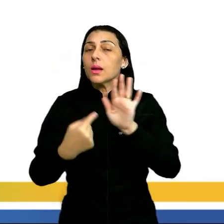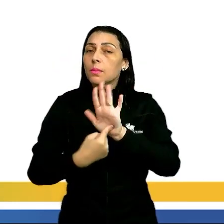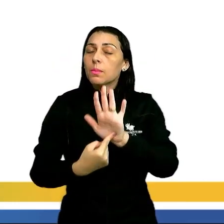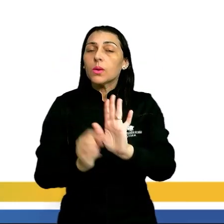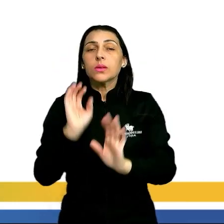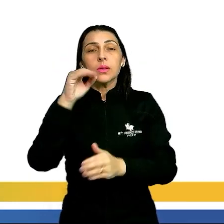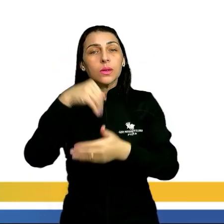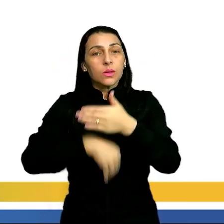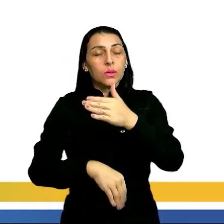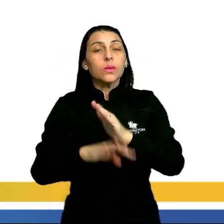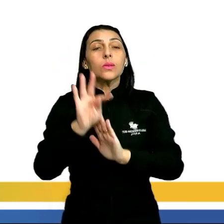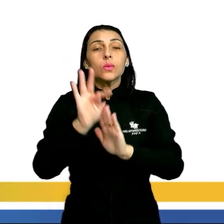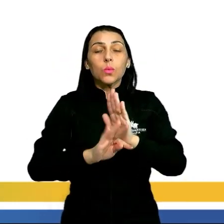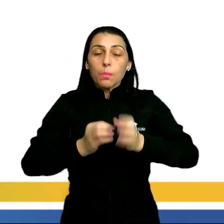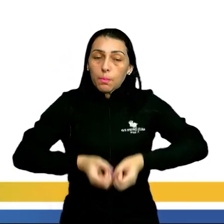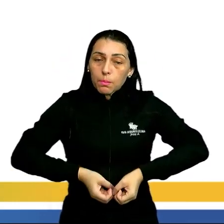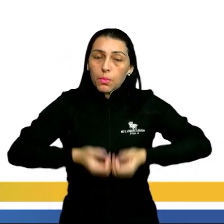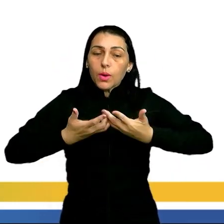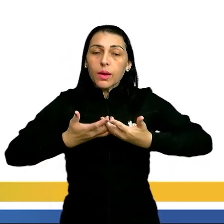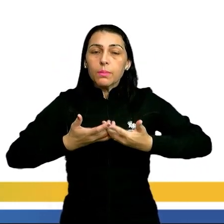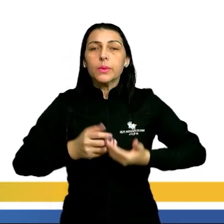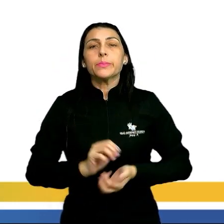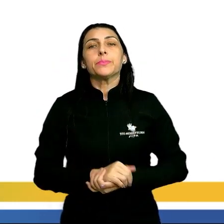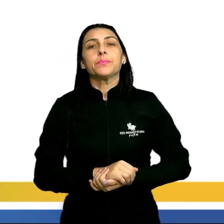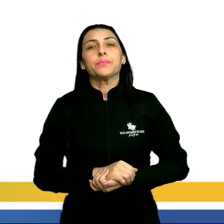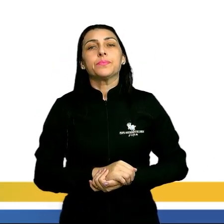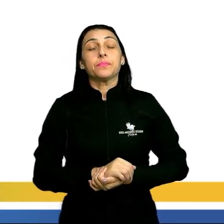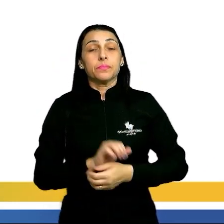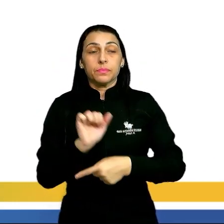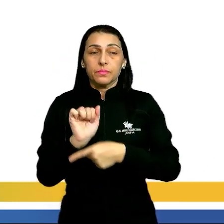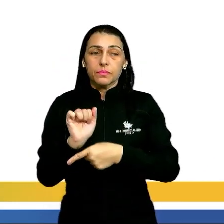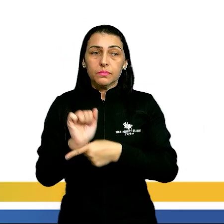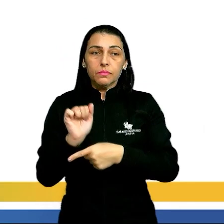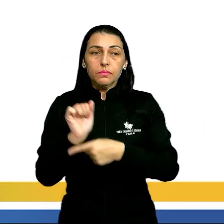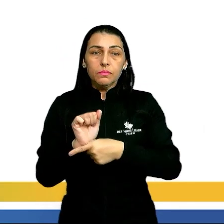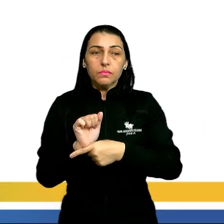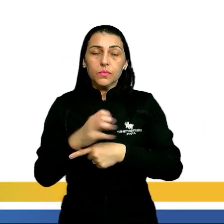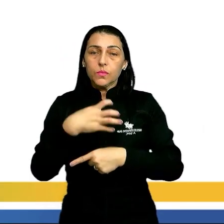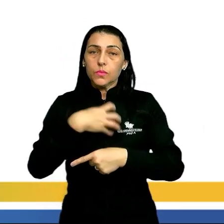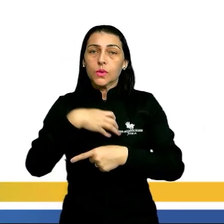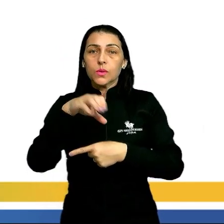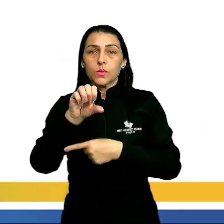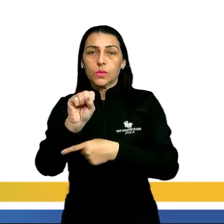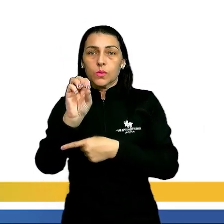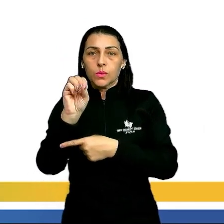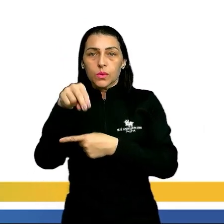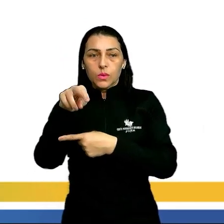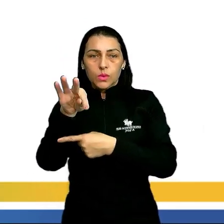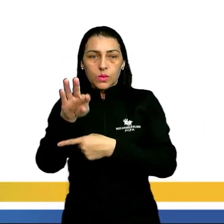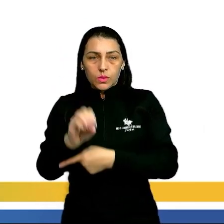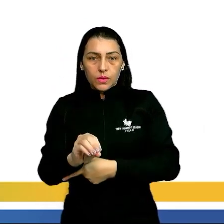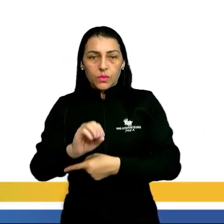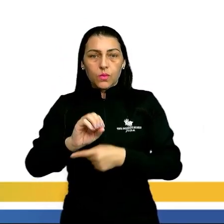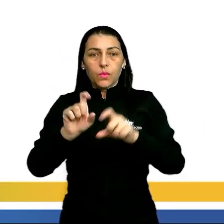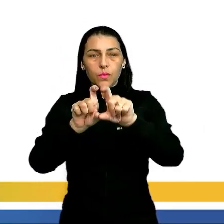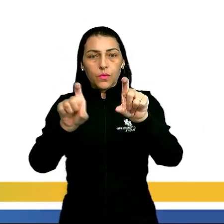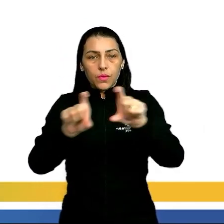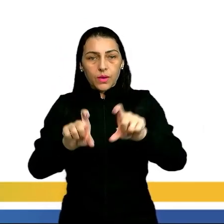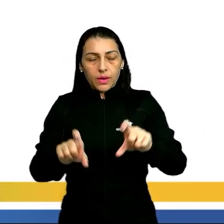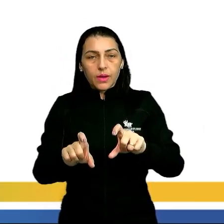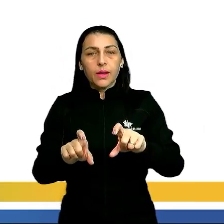aborda dentro do meu poema. Letra A. A forma do soneto, os